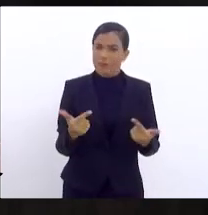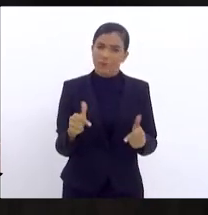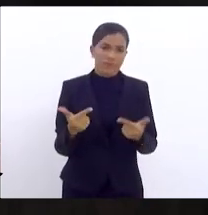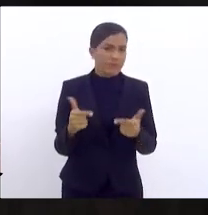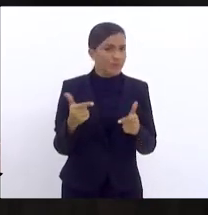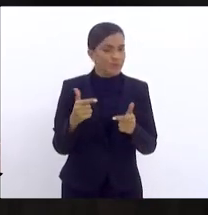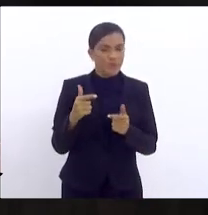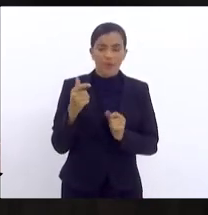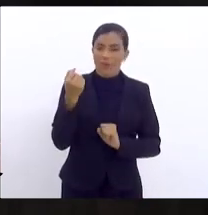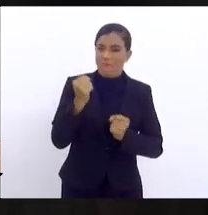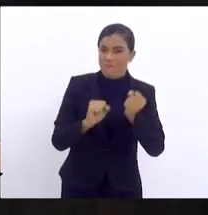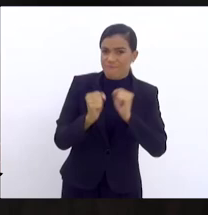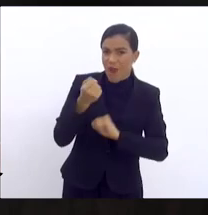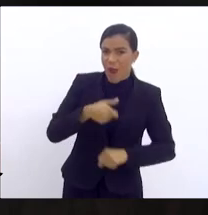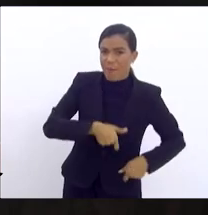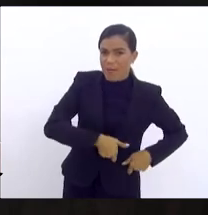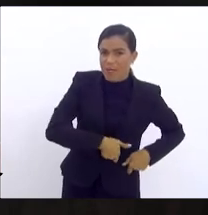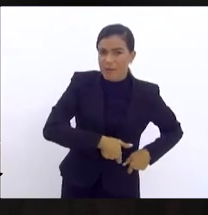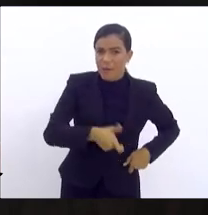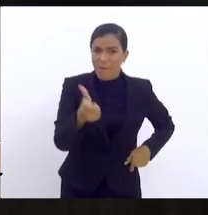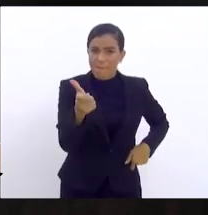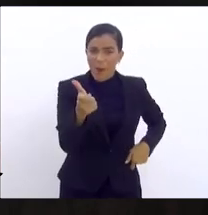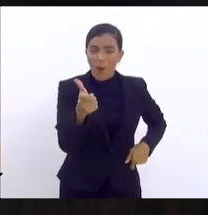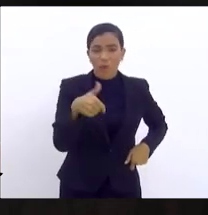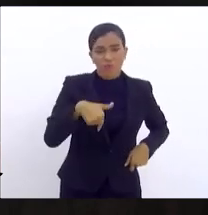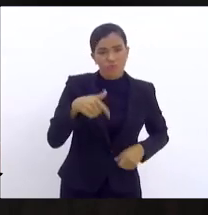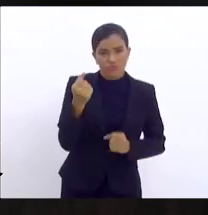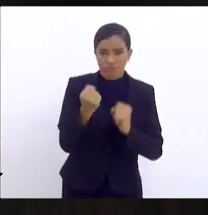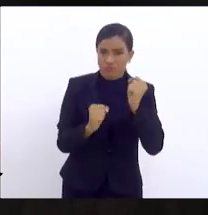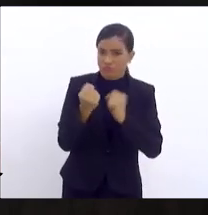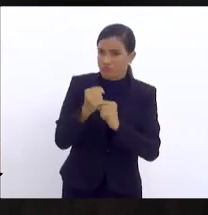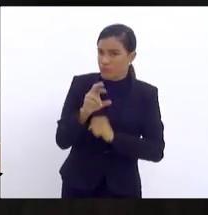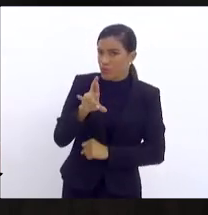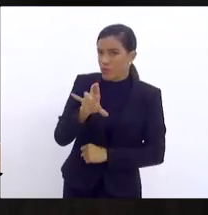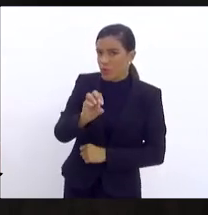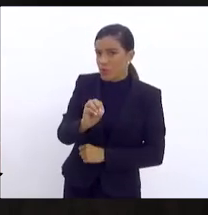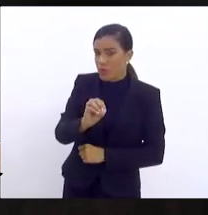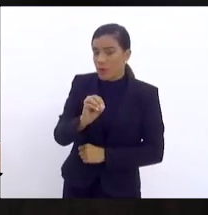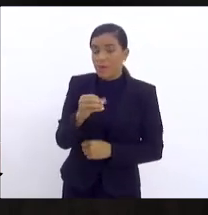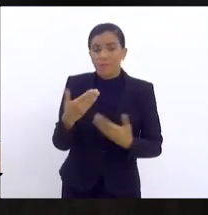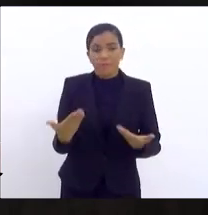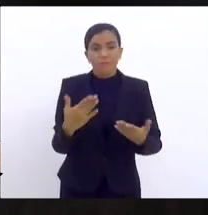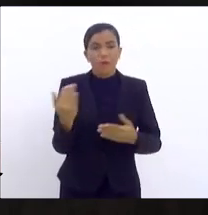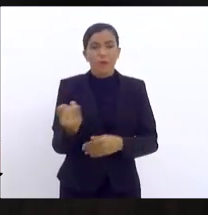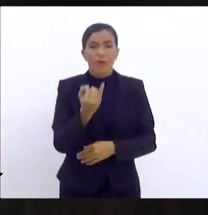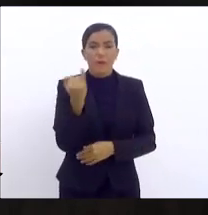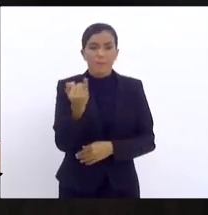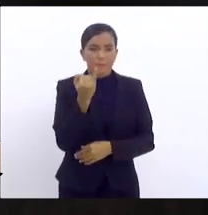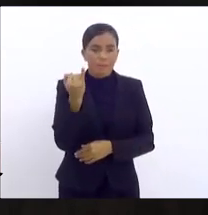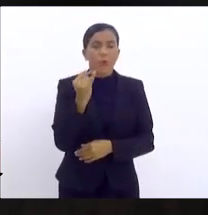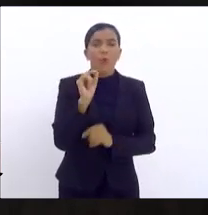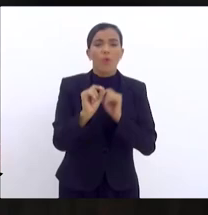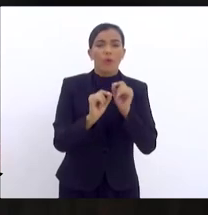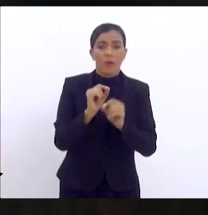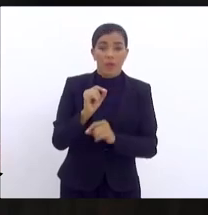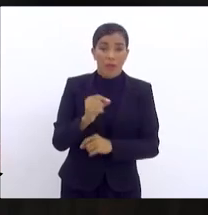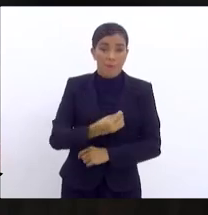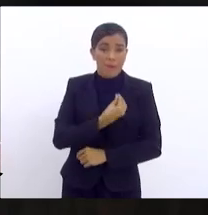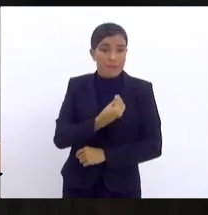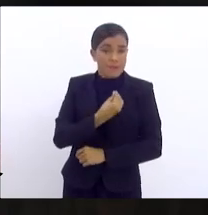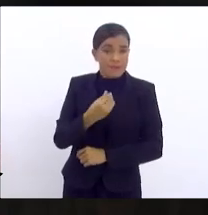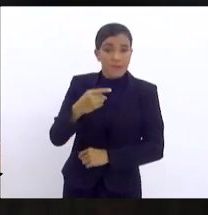fábrica de pistola no Rio de Janeiro então isso aonde eu trago a importância de nós termos aqui a PF